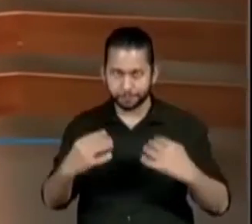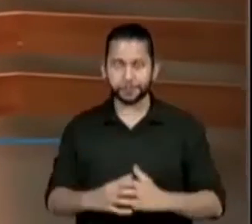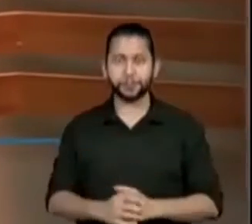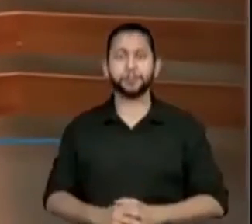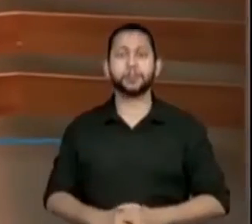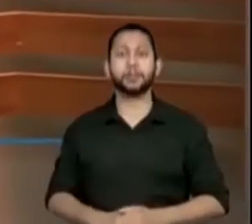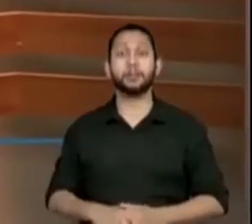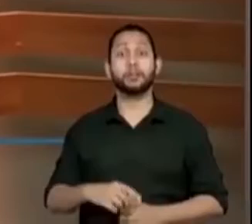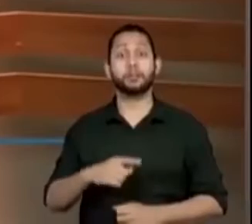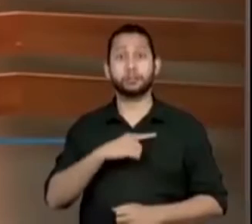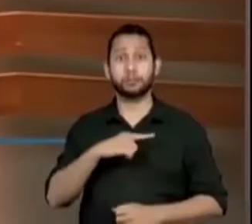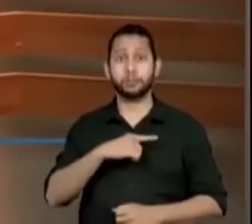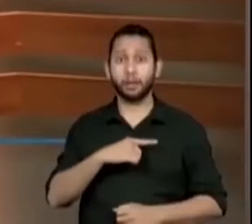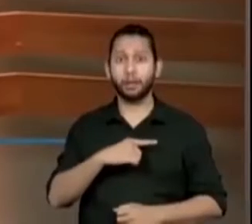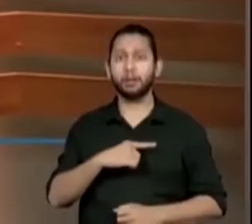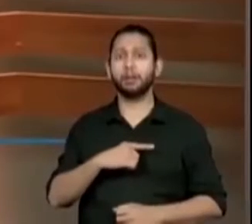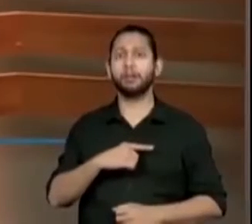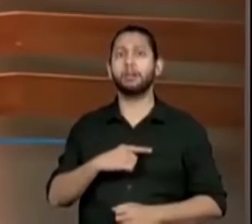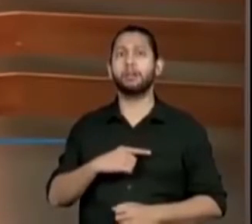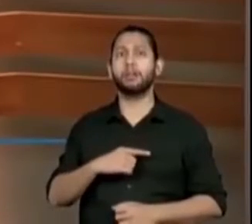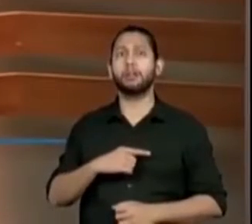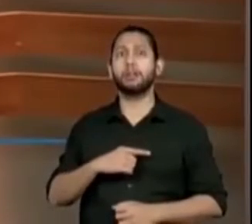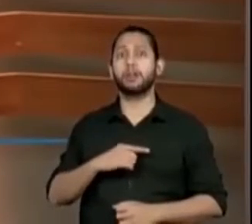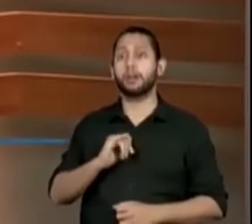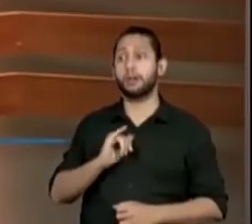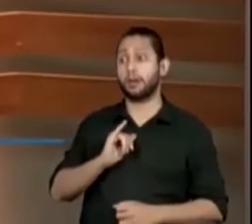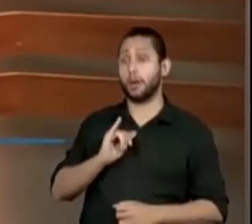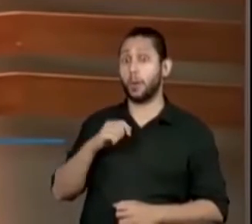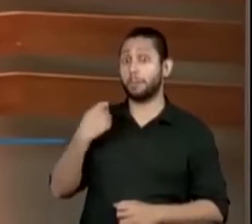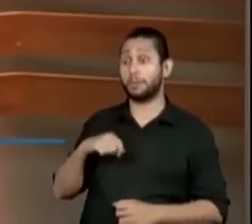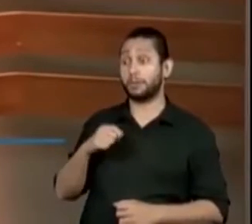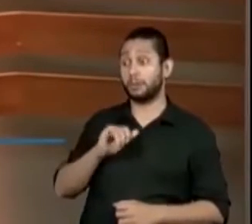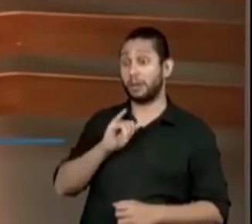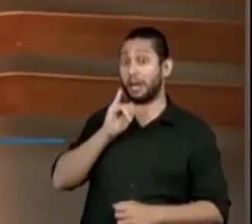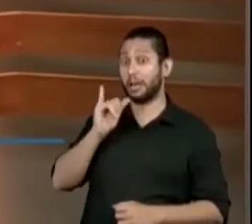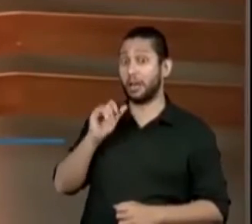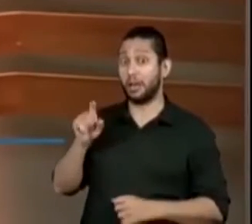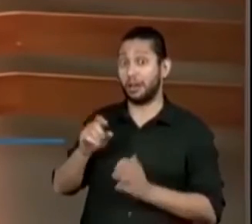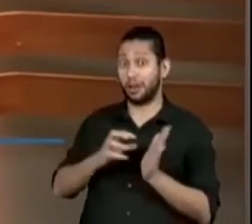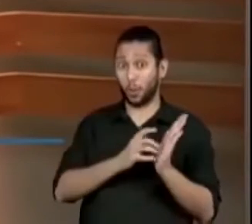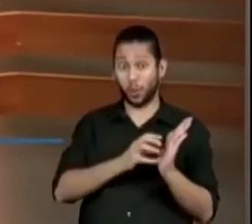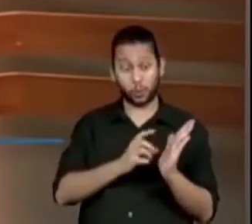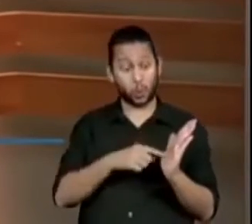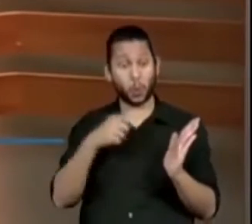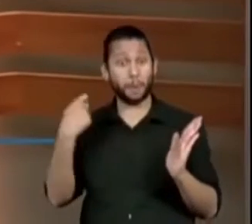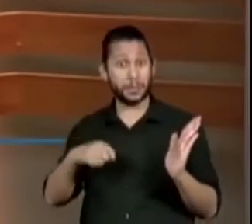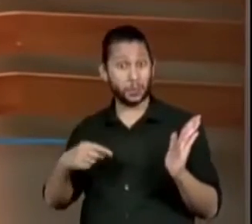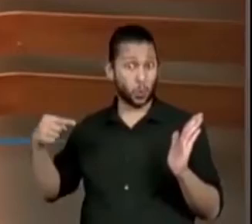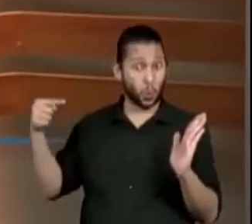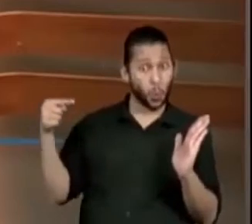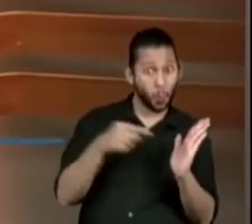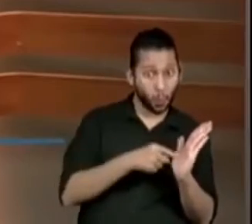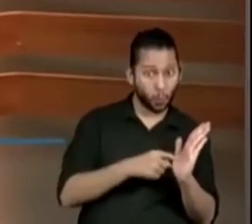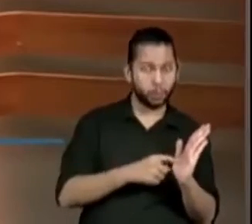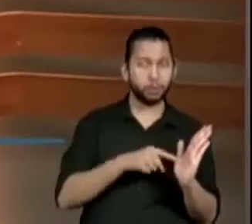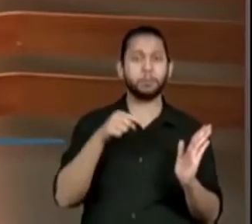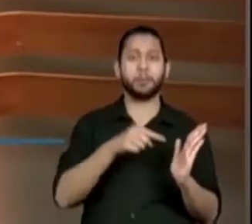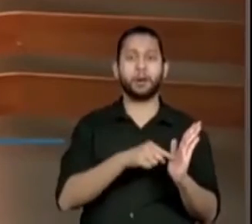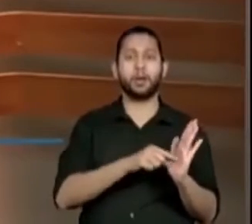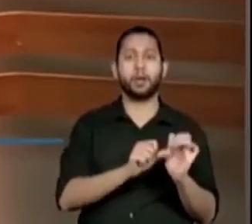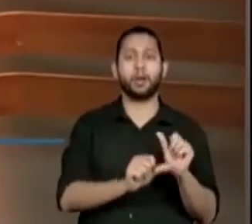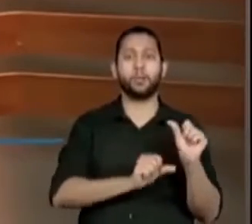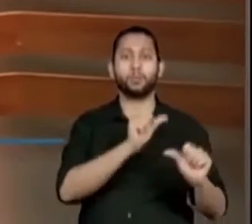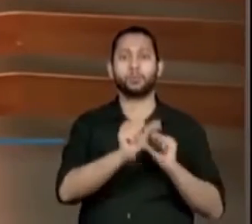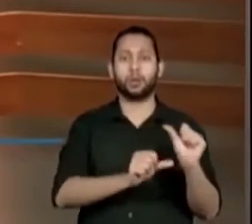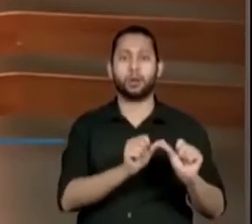é o comando que eu devo dar à calculadora para transformar 10